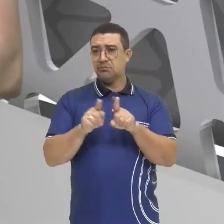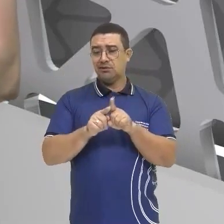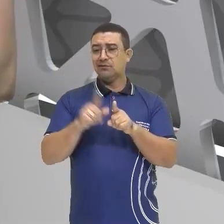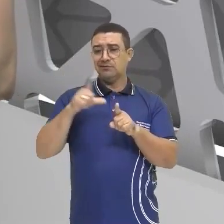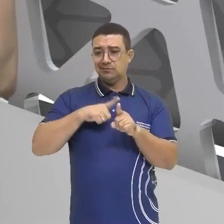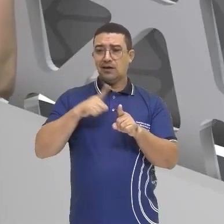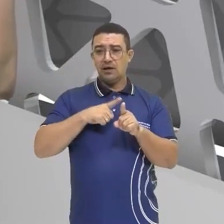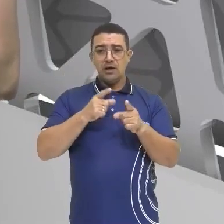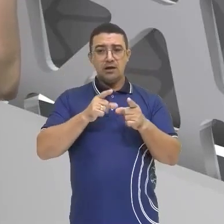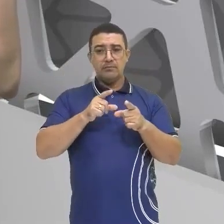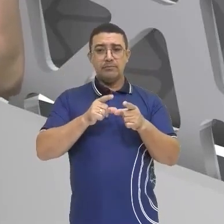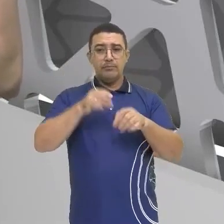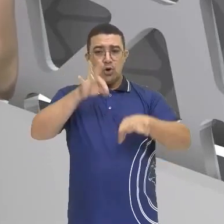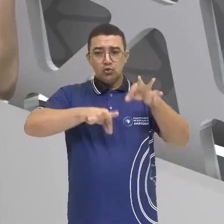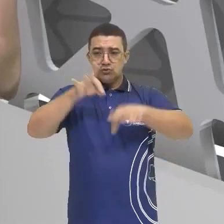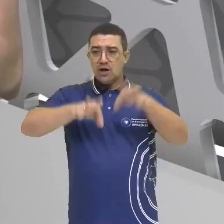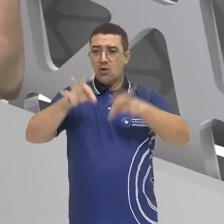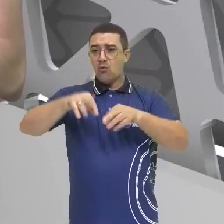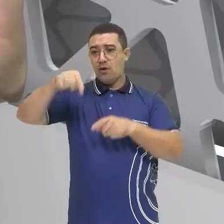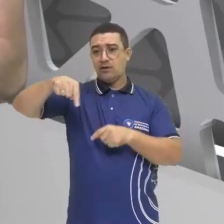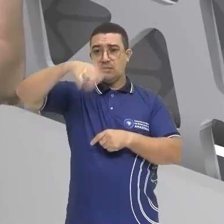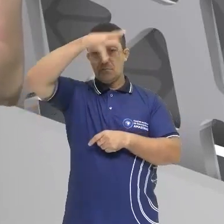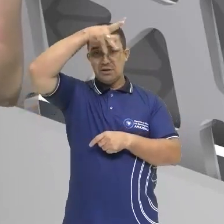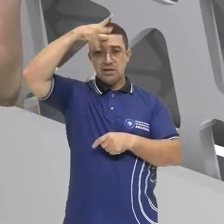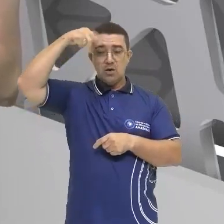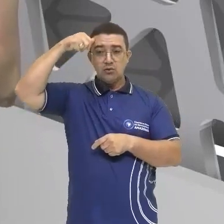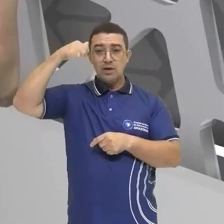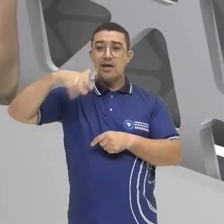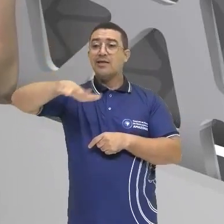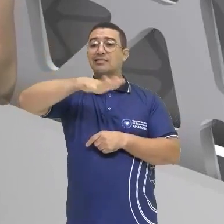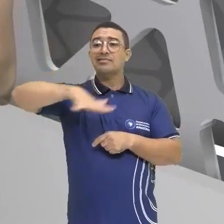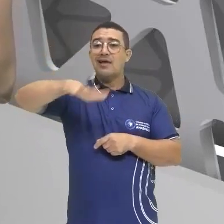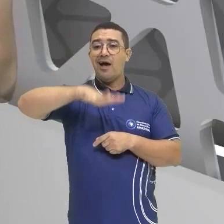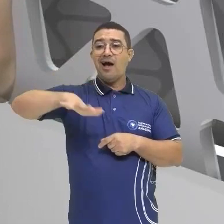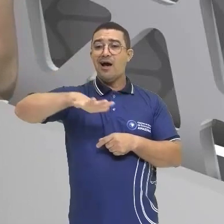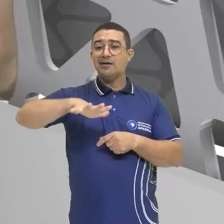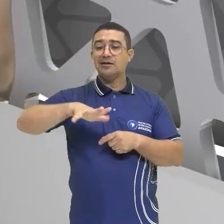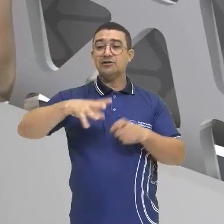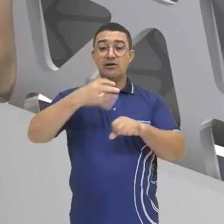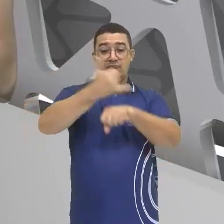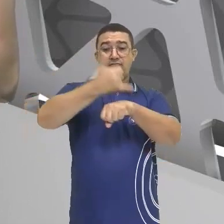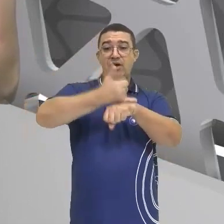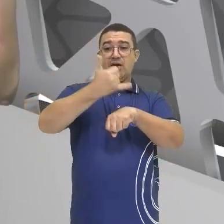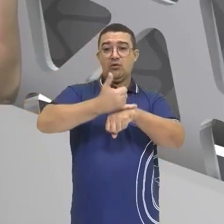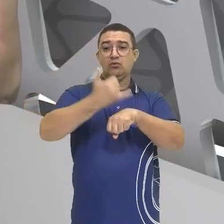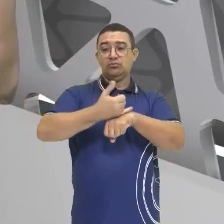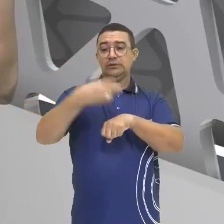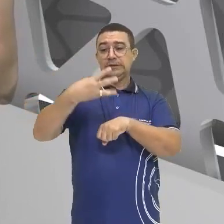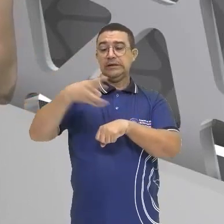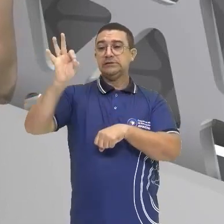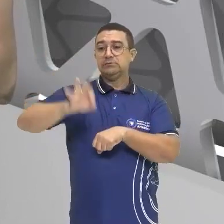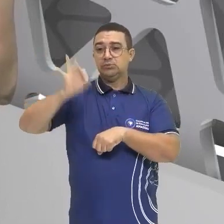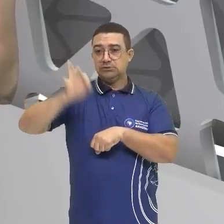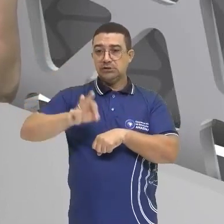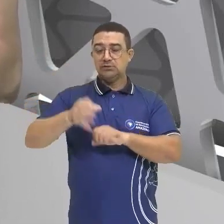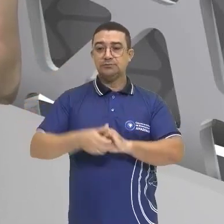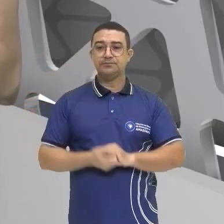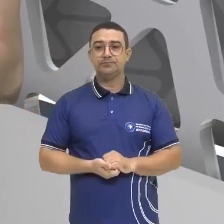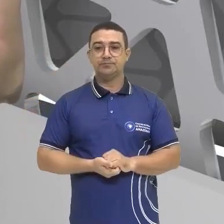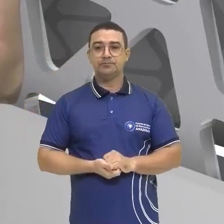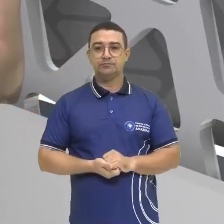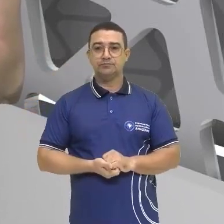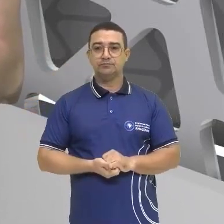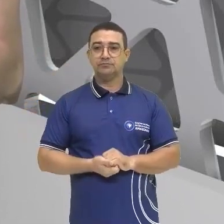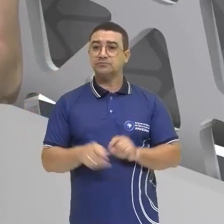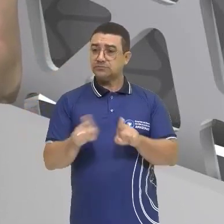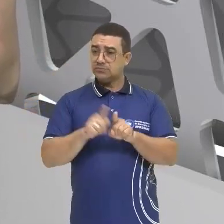diversas, 6%, o setor metalúrgico representa 3%, e a gente tem também os descartáveis com um